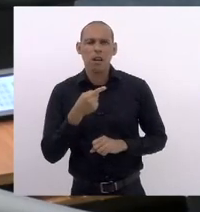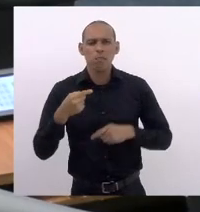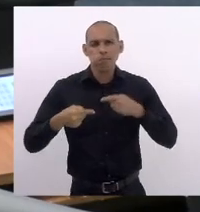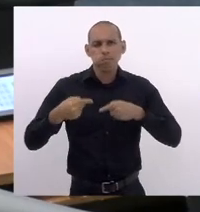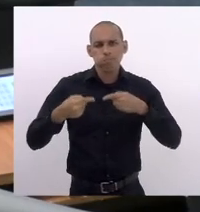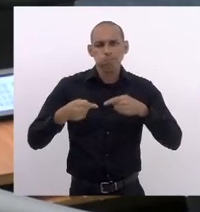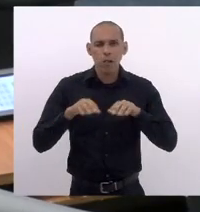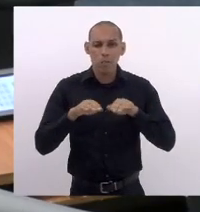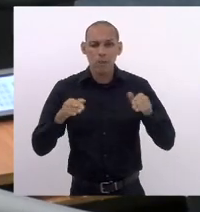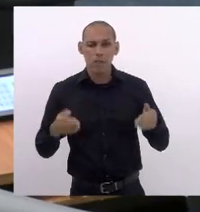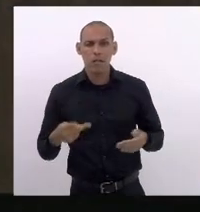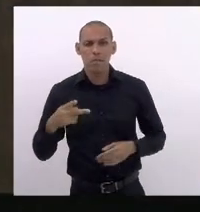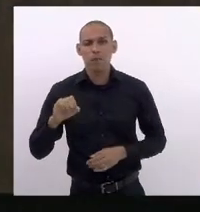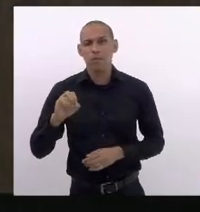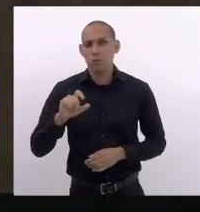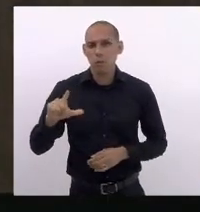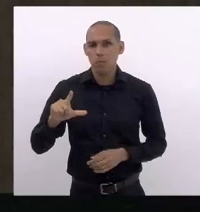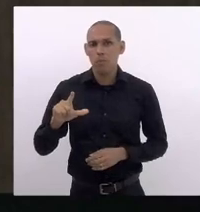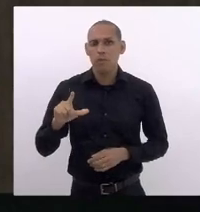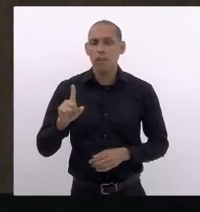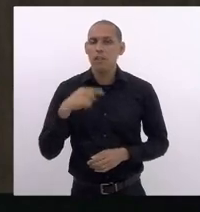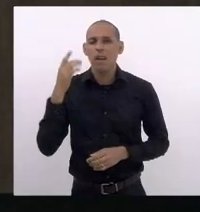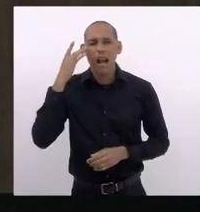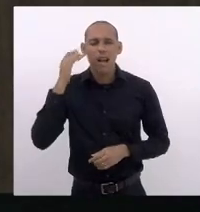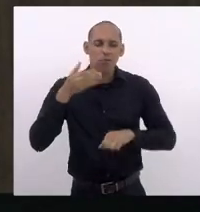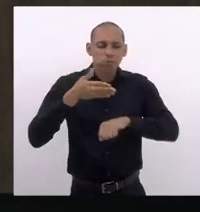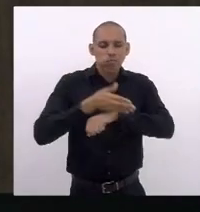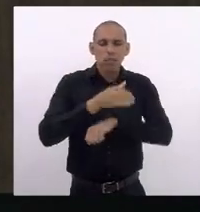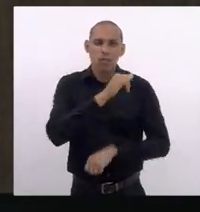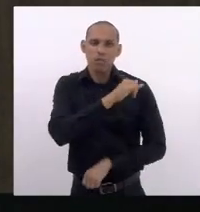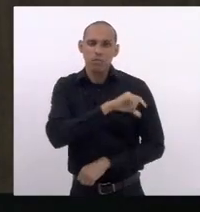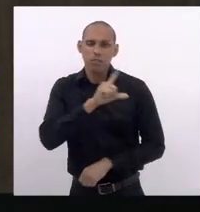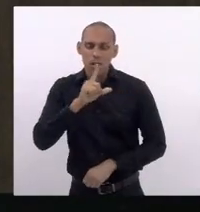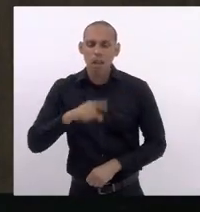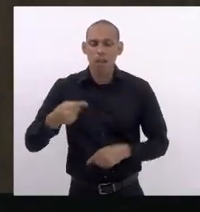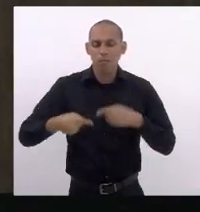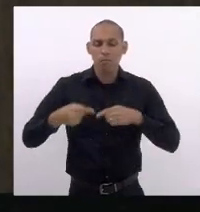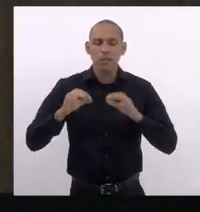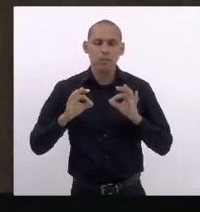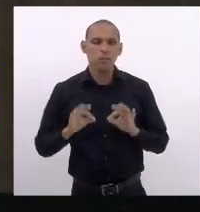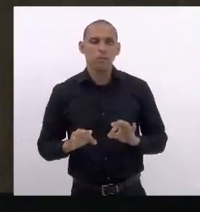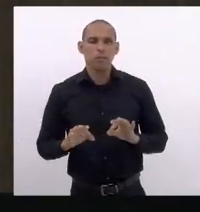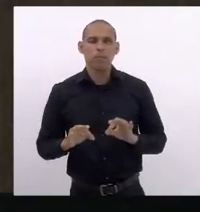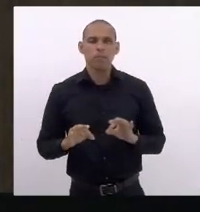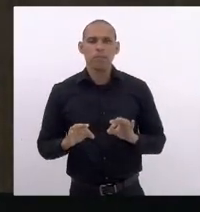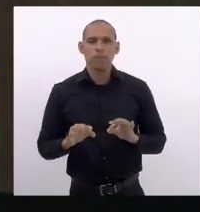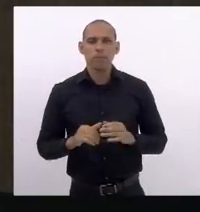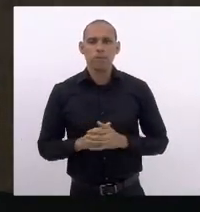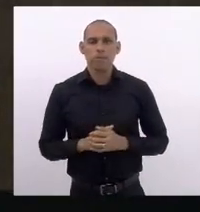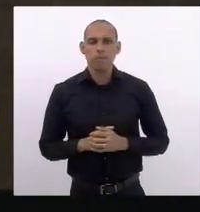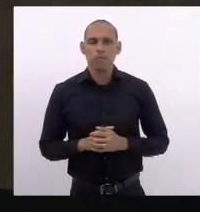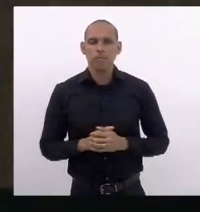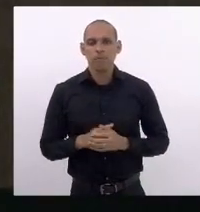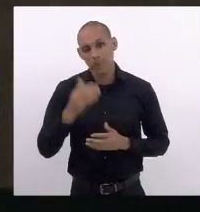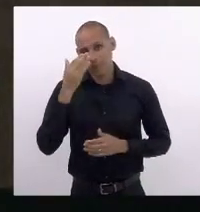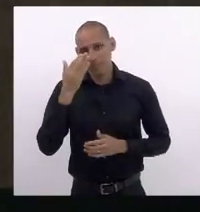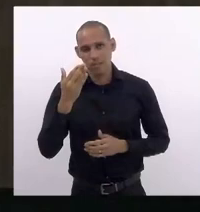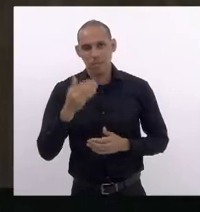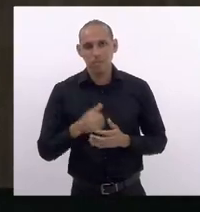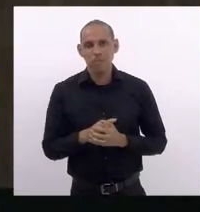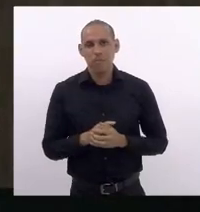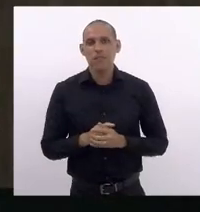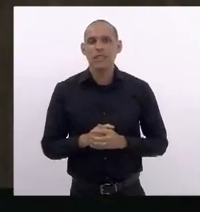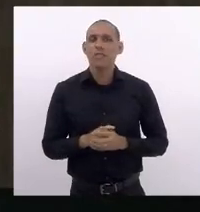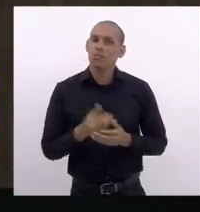do PSOL. A gente acha que o Supera Rio é uma política acertada, que leva... Obrigado, né? Obrigado. Exatamente, acho que